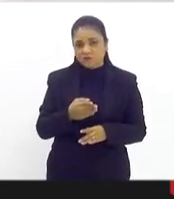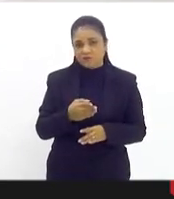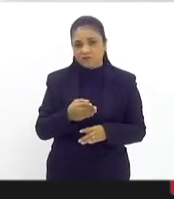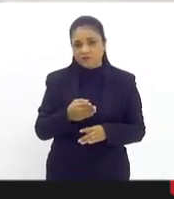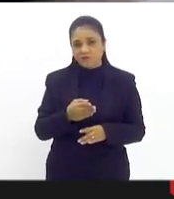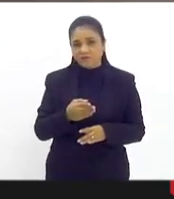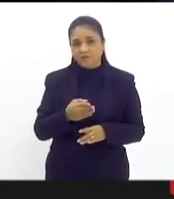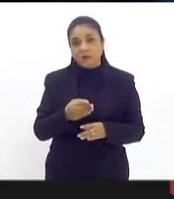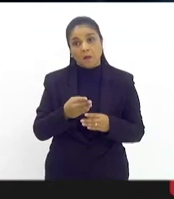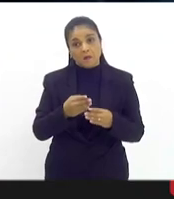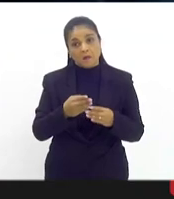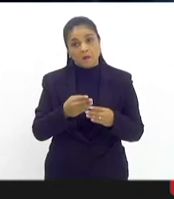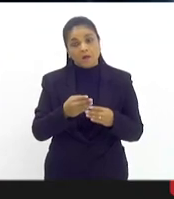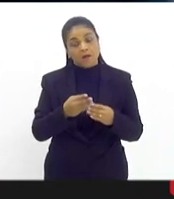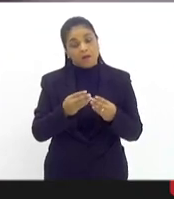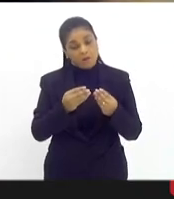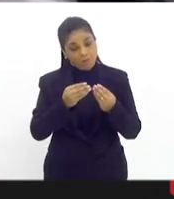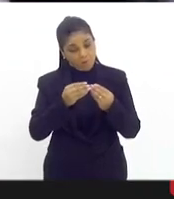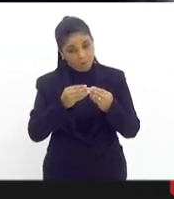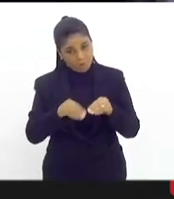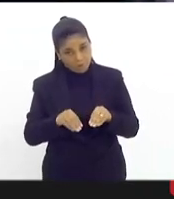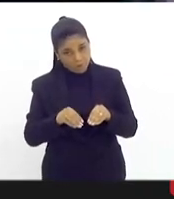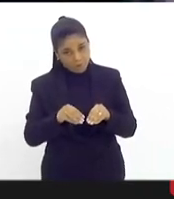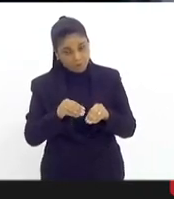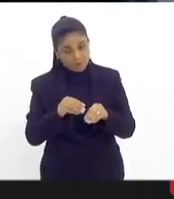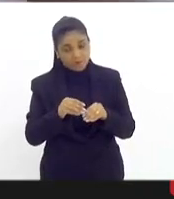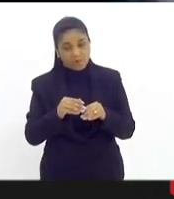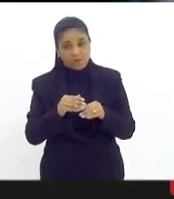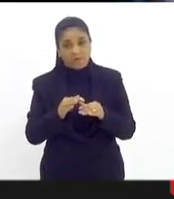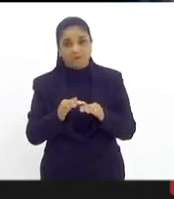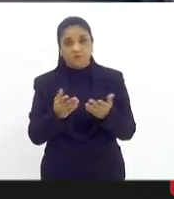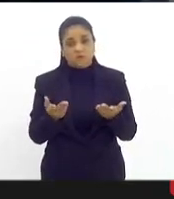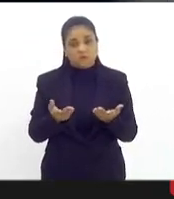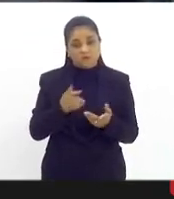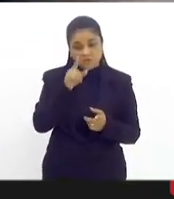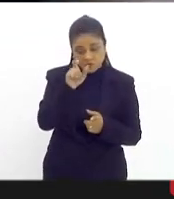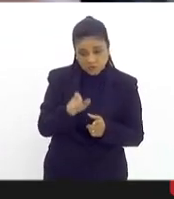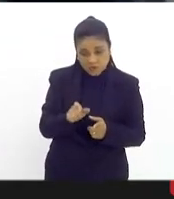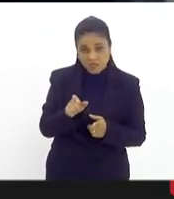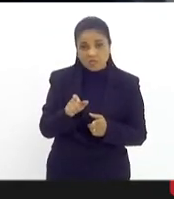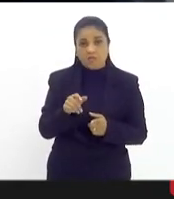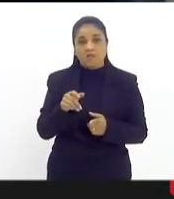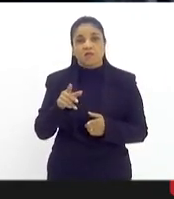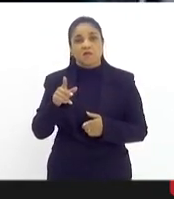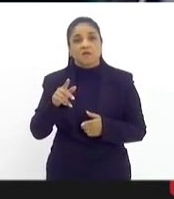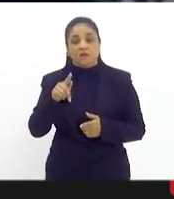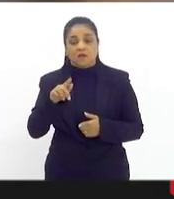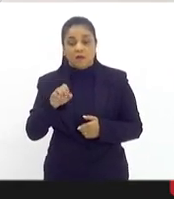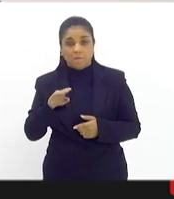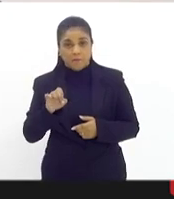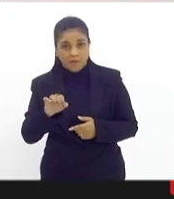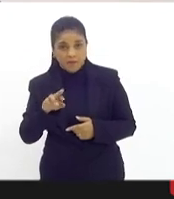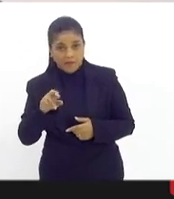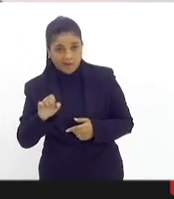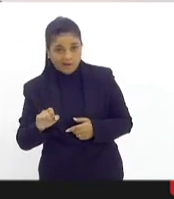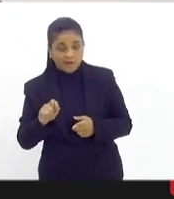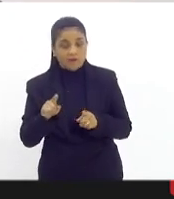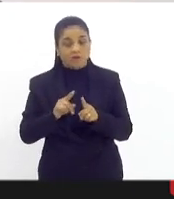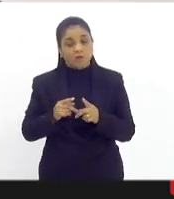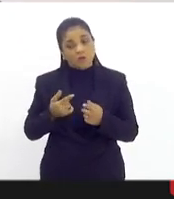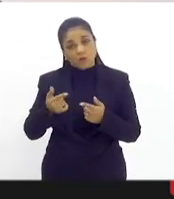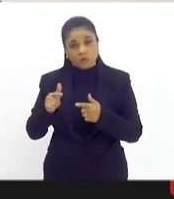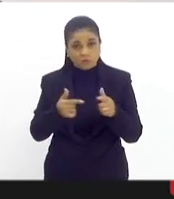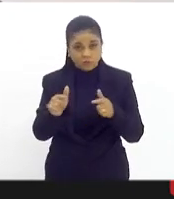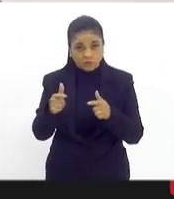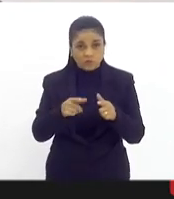Tem prejuízo de mais adiante, tanto você como a Ruana, o Felipe, o Gabeira, terem perguntados e terem